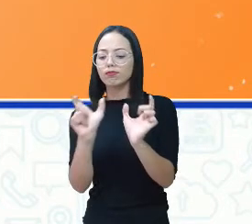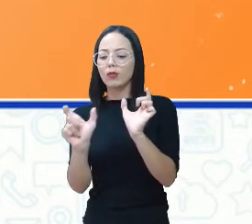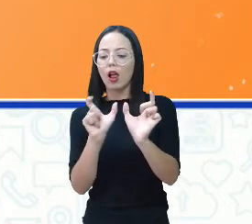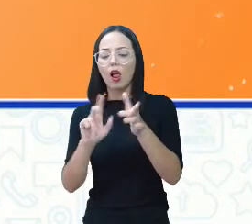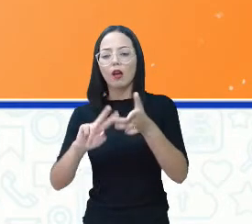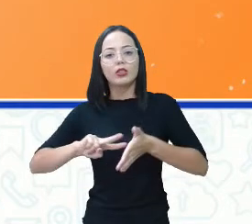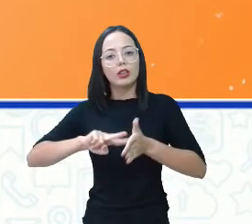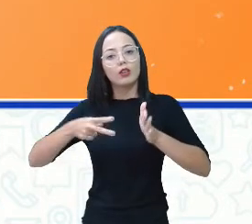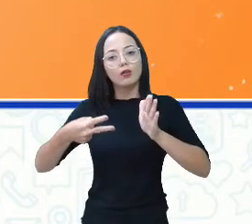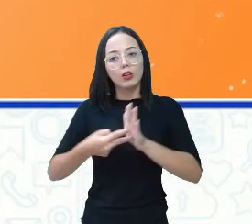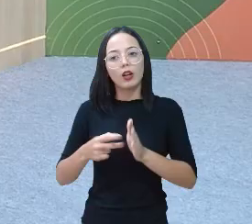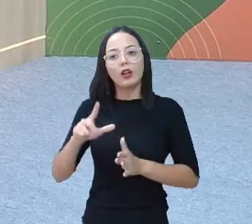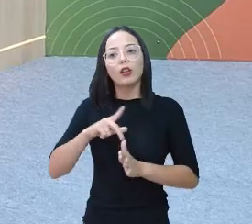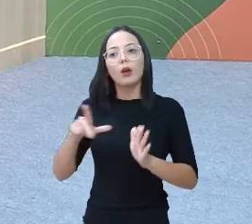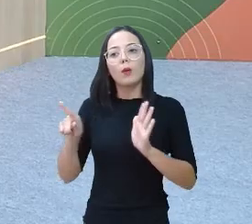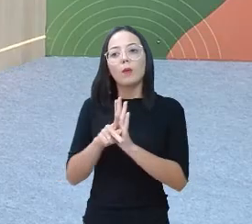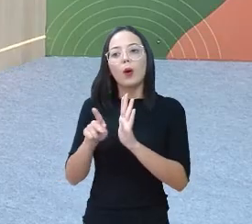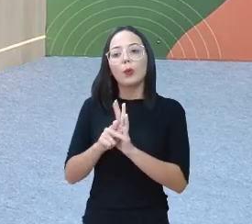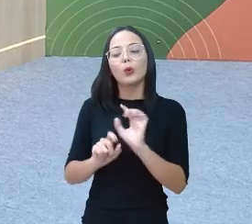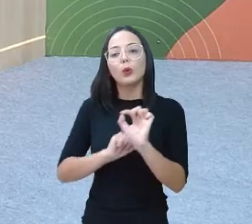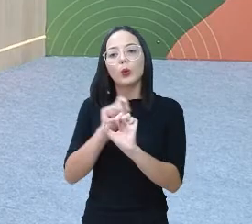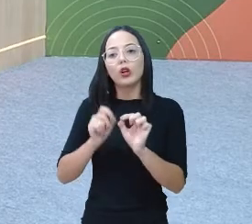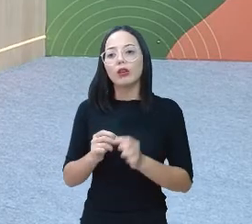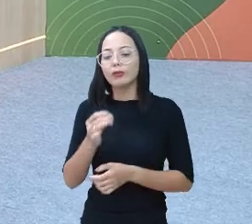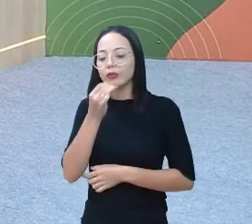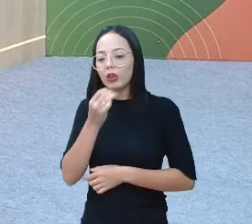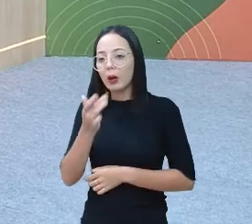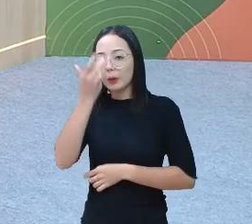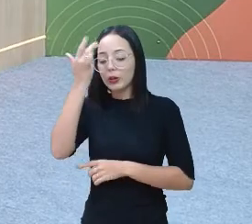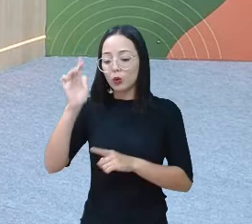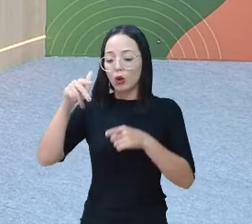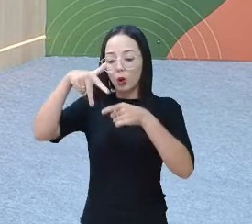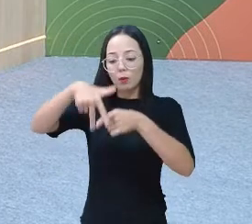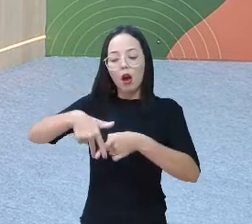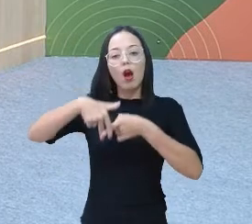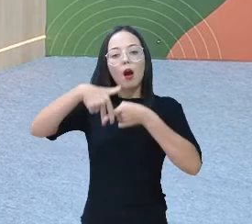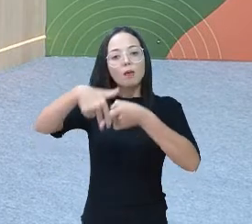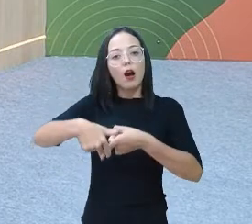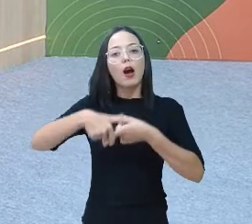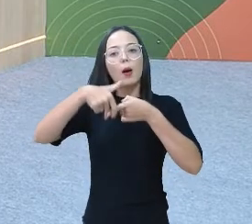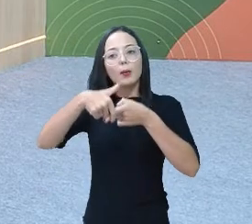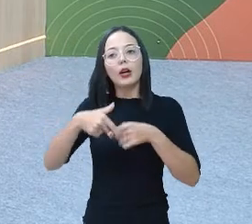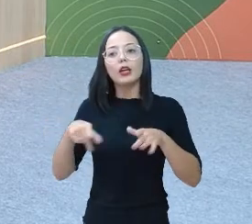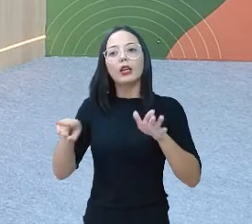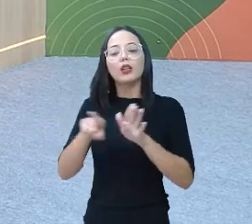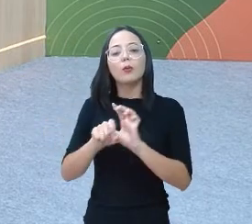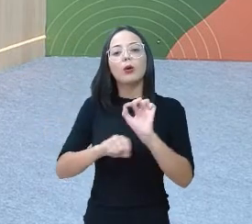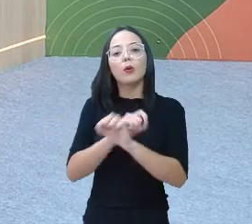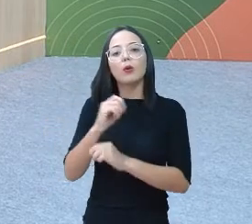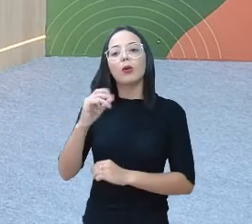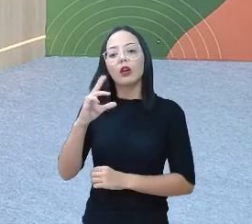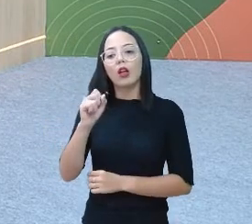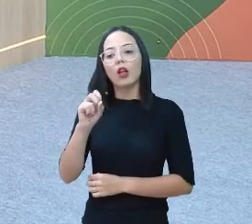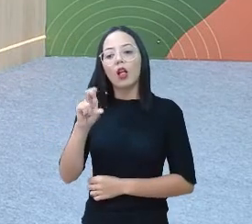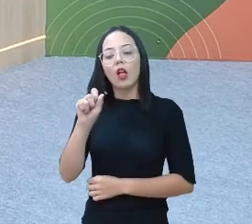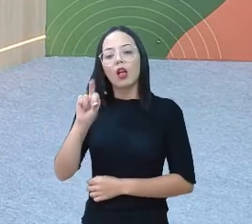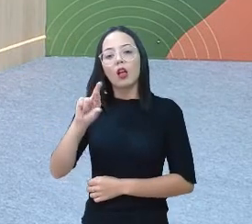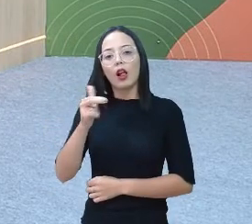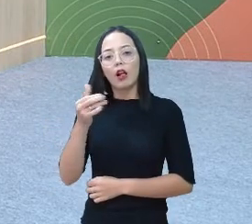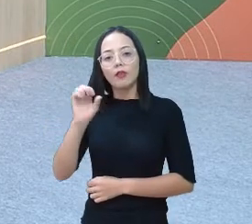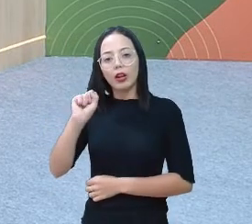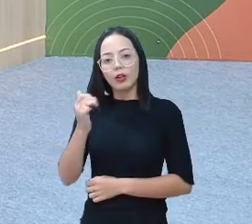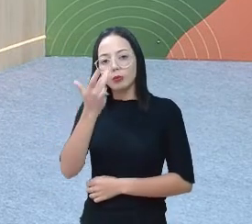significam. Então, eu tenho aqui cavaleiro, que é alguém que monta um cavalo, e eu tenho um cavalheiro, que é alguém